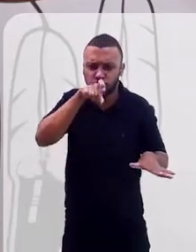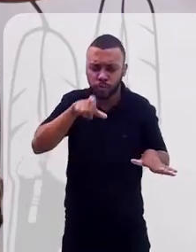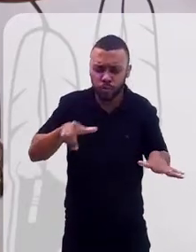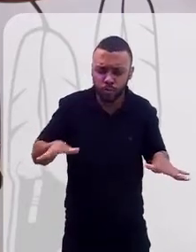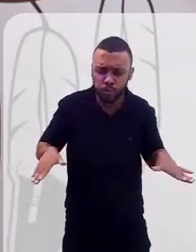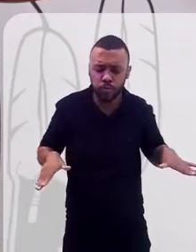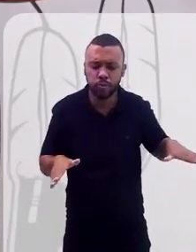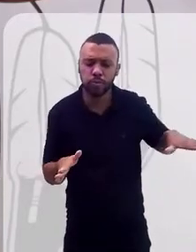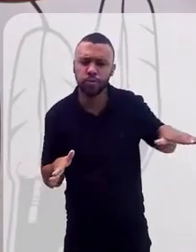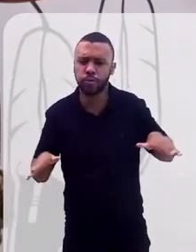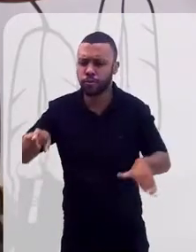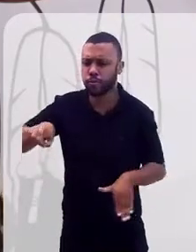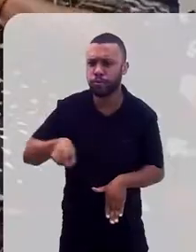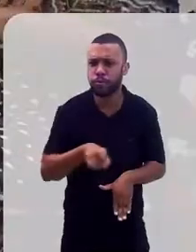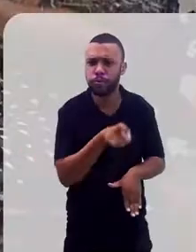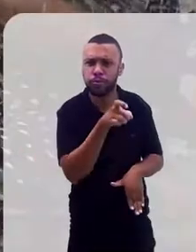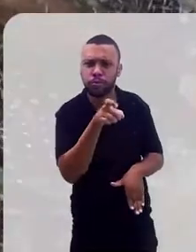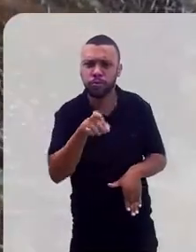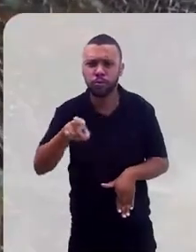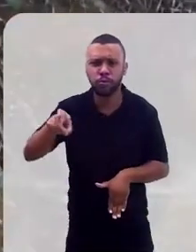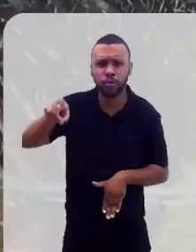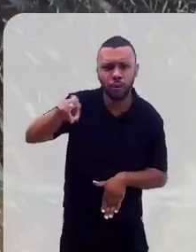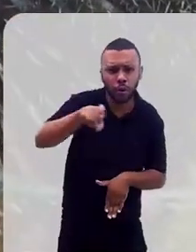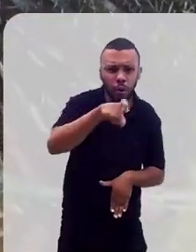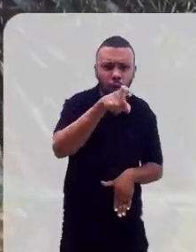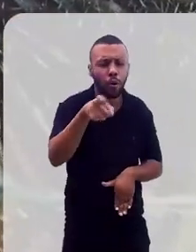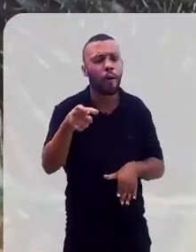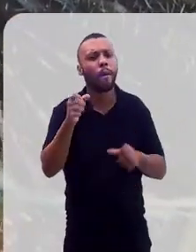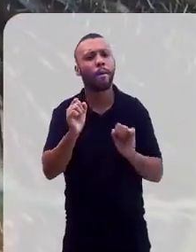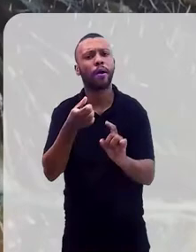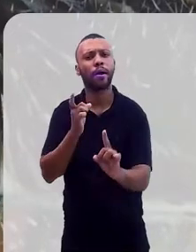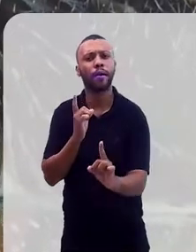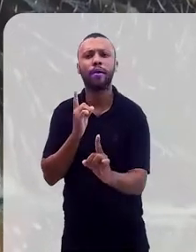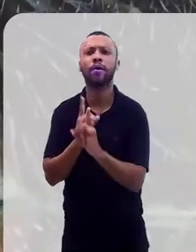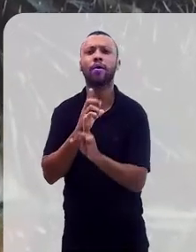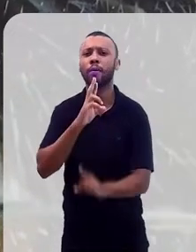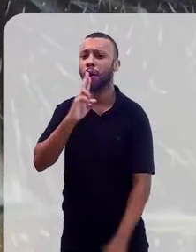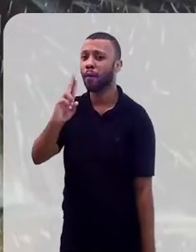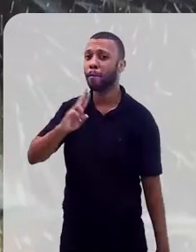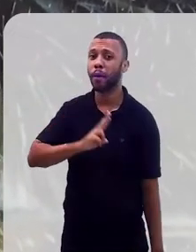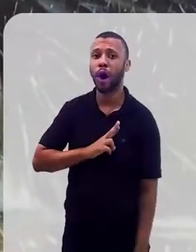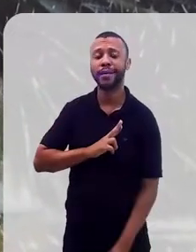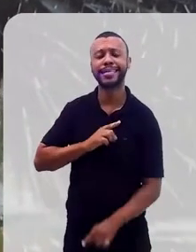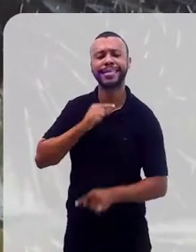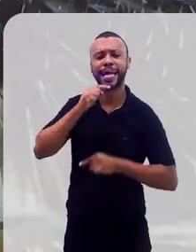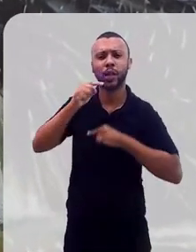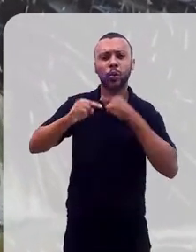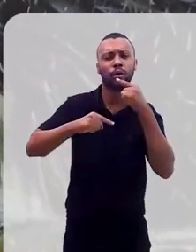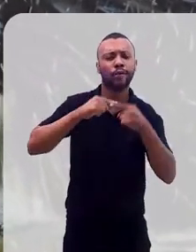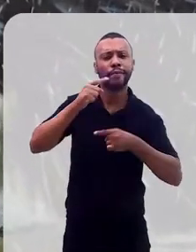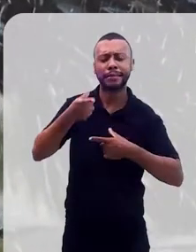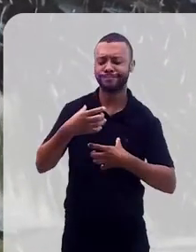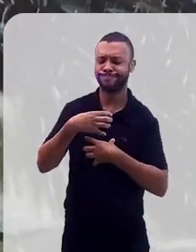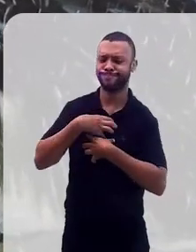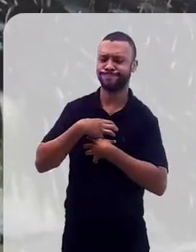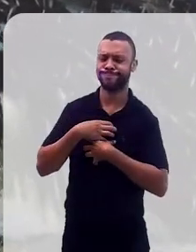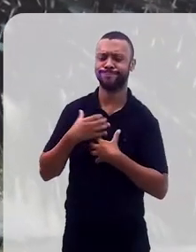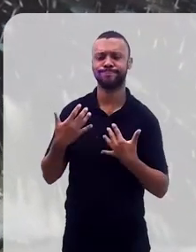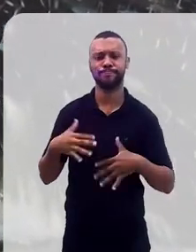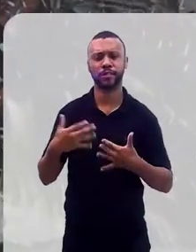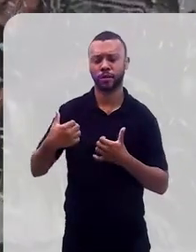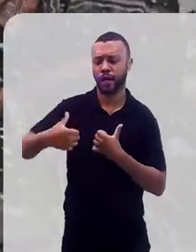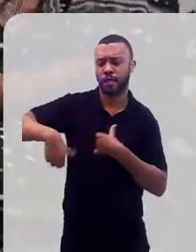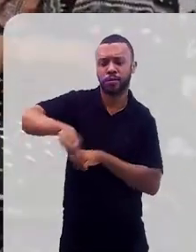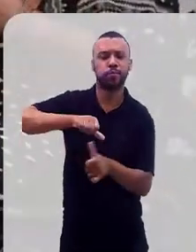aí através do olhar da águia você pode descobrir a resposta da pergunta a qual você se